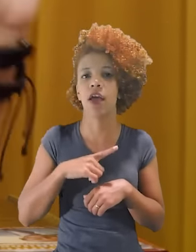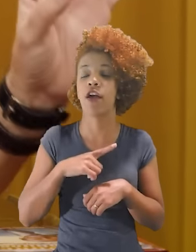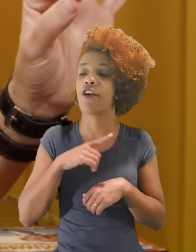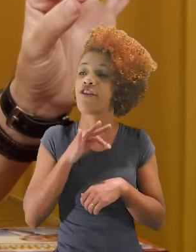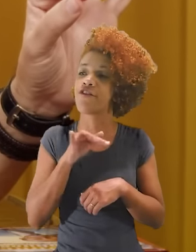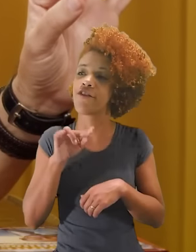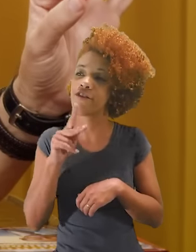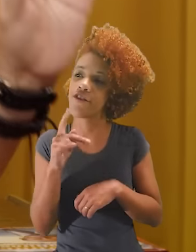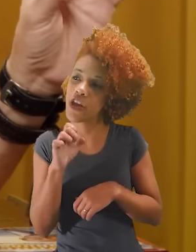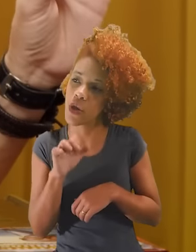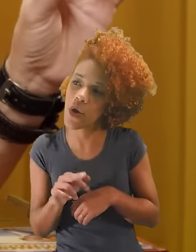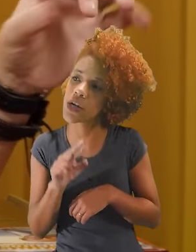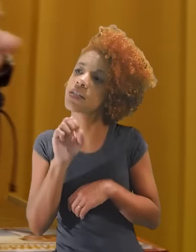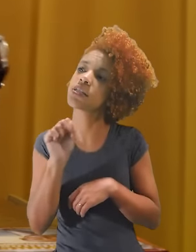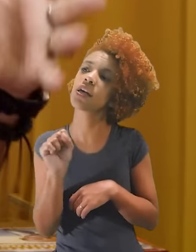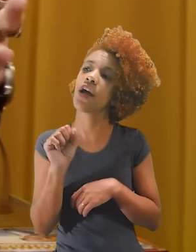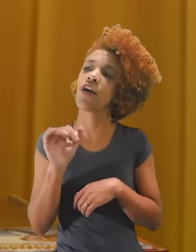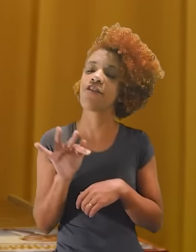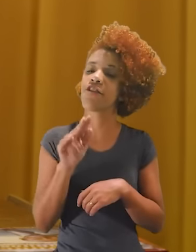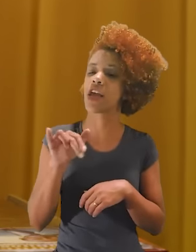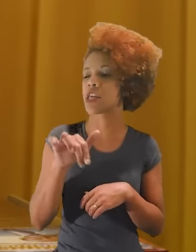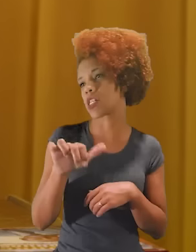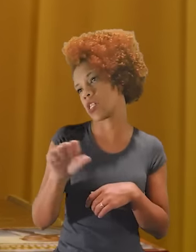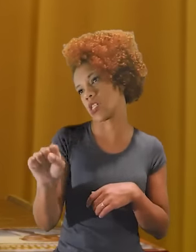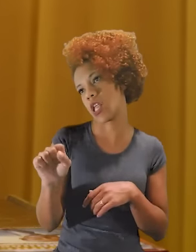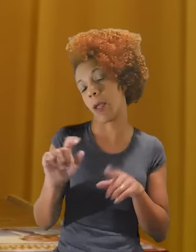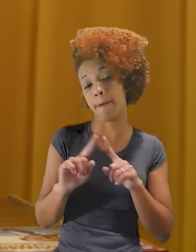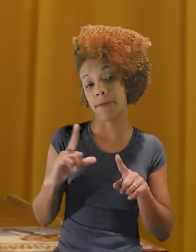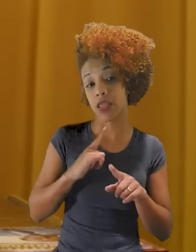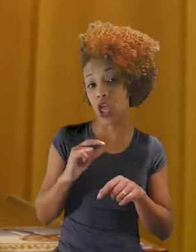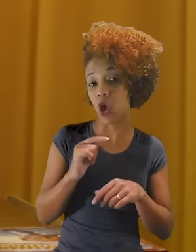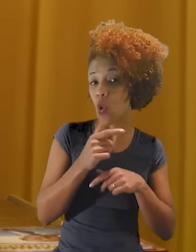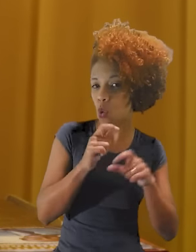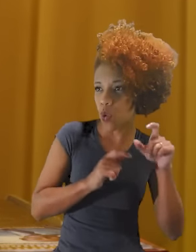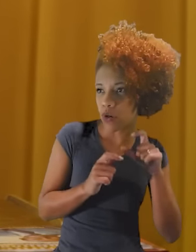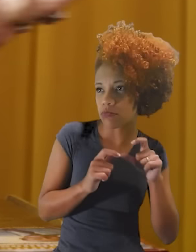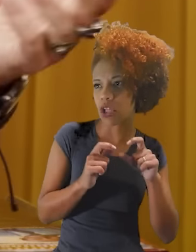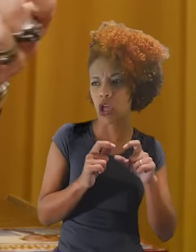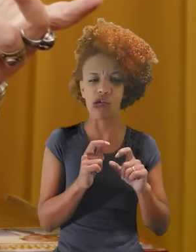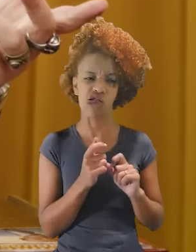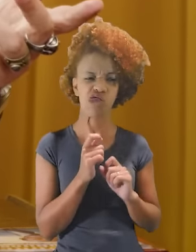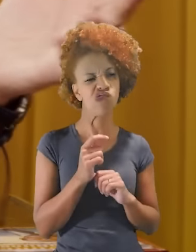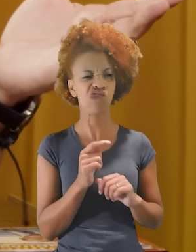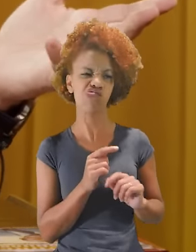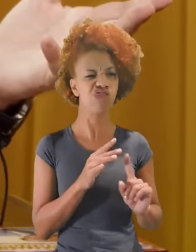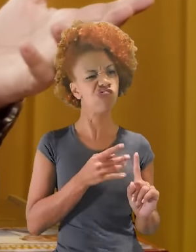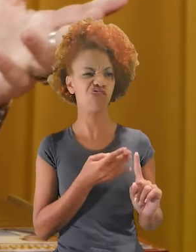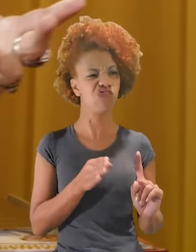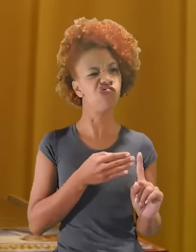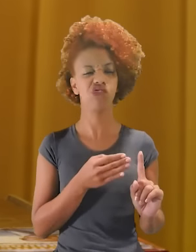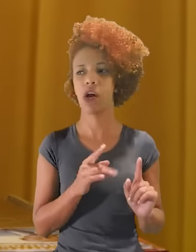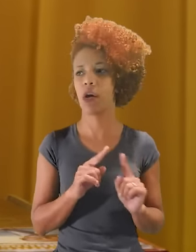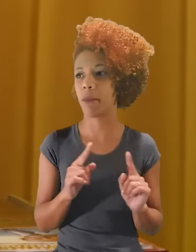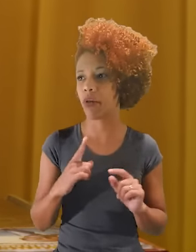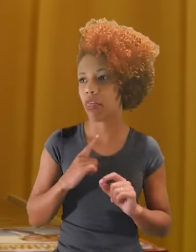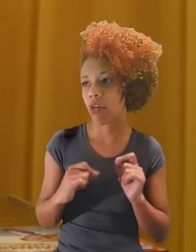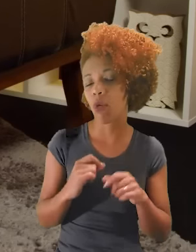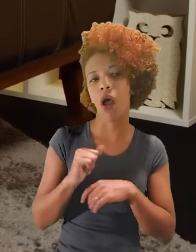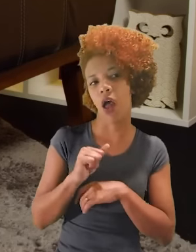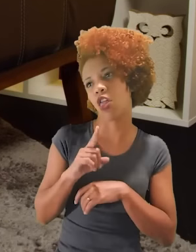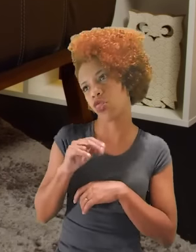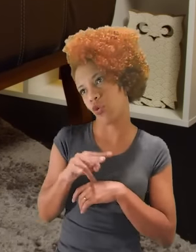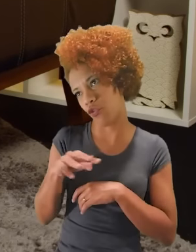Führer's Face. É um desenho também, antinazi e tal. E o Pato Donald, no final, dá uma tortada na cara do Zé do Bigodinho. Tá, no Adolfo. É,